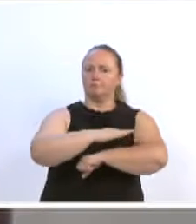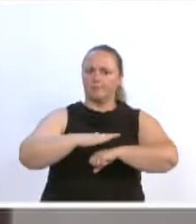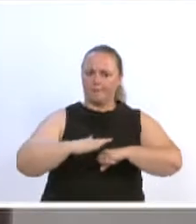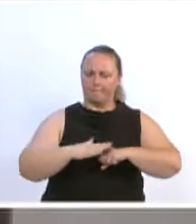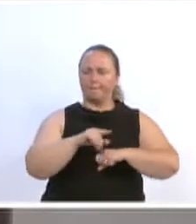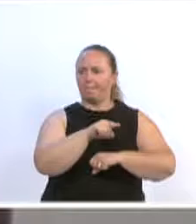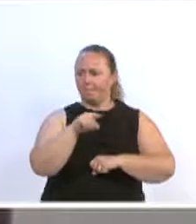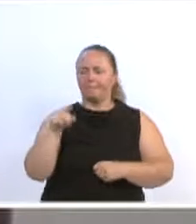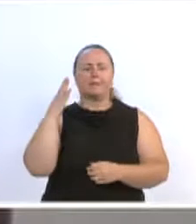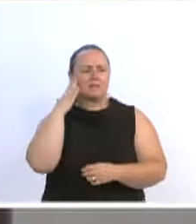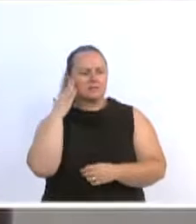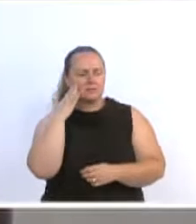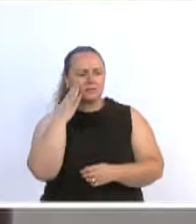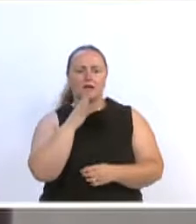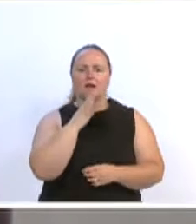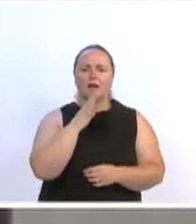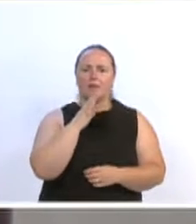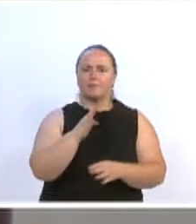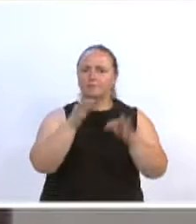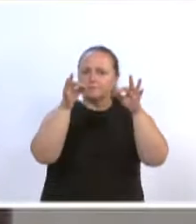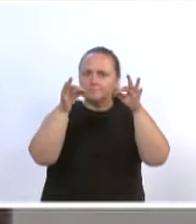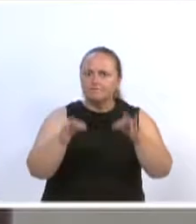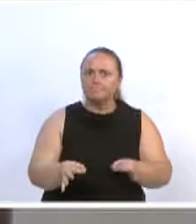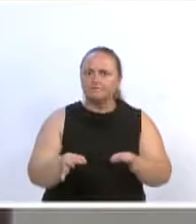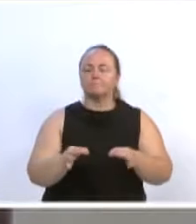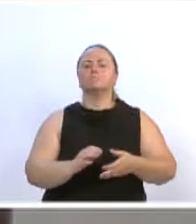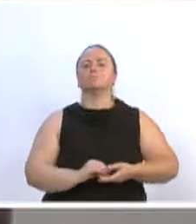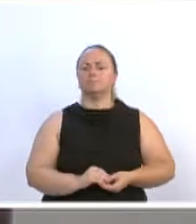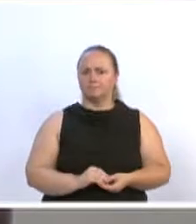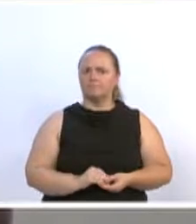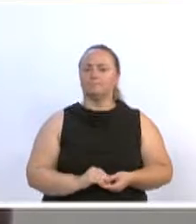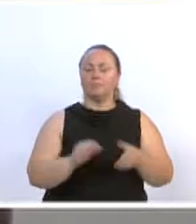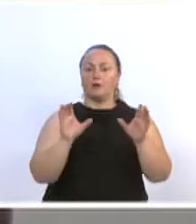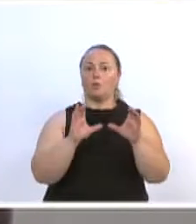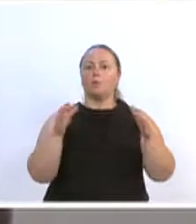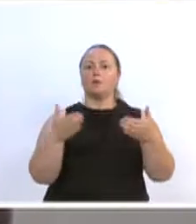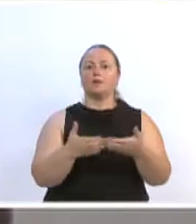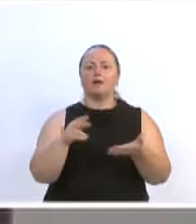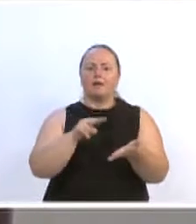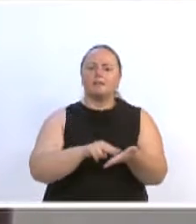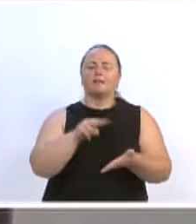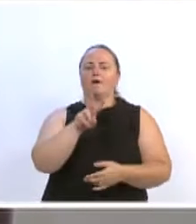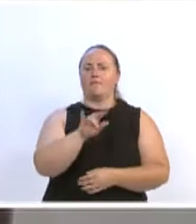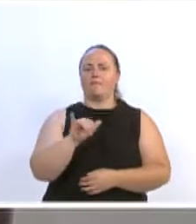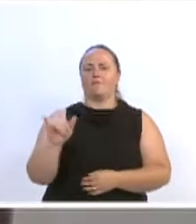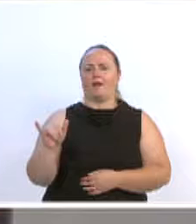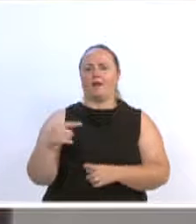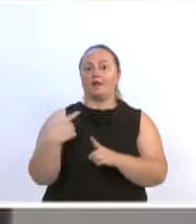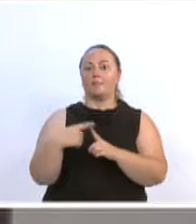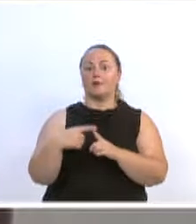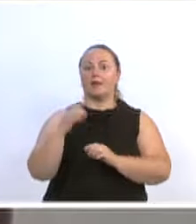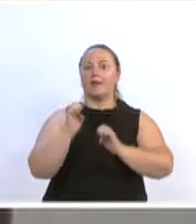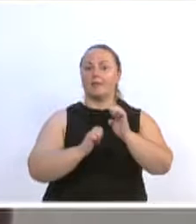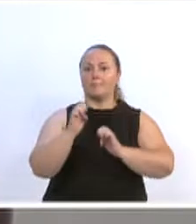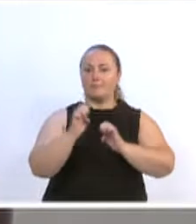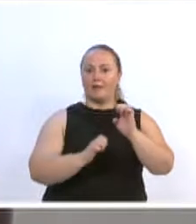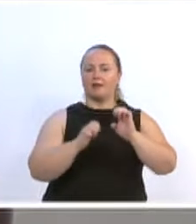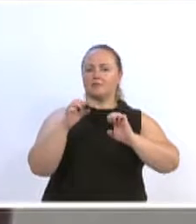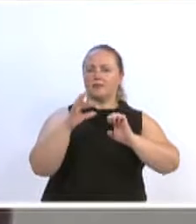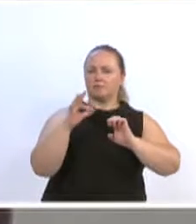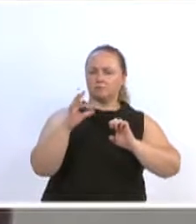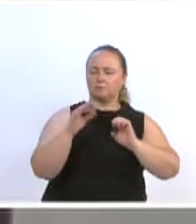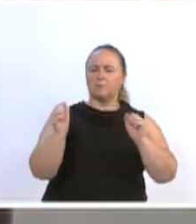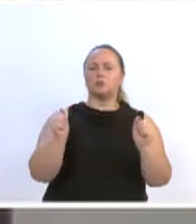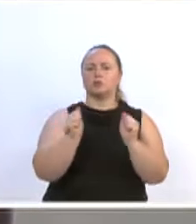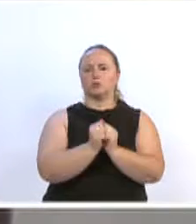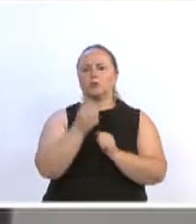vocês sabem disso e com certeza a comunidade tem a ganhar quando nós temos empreiteiras do tipo da empreiteira quer do